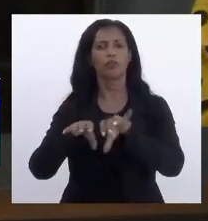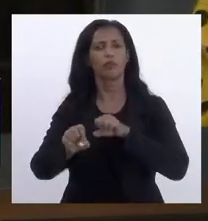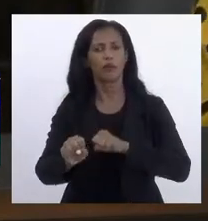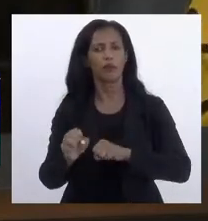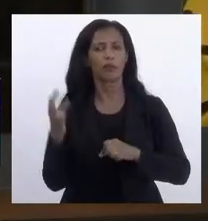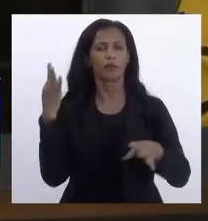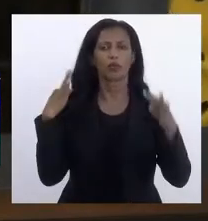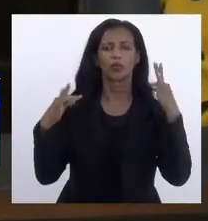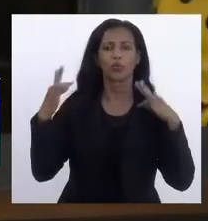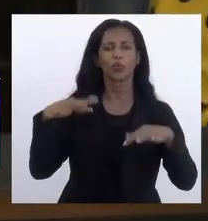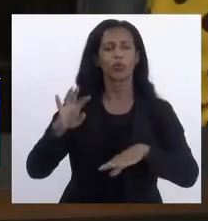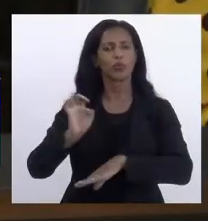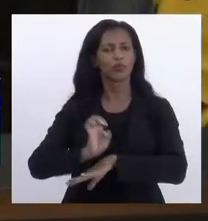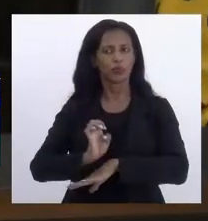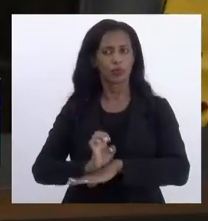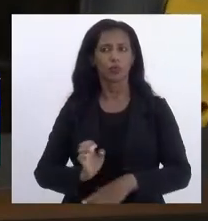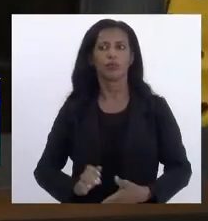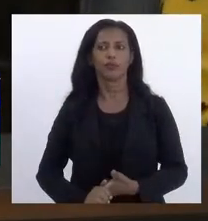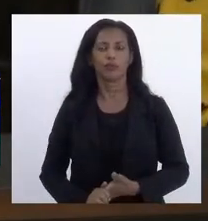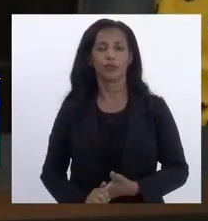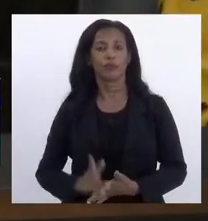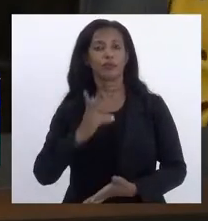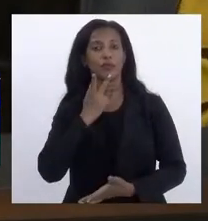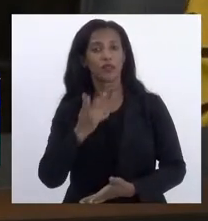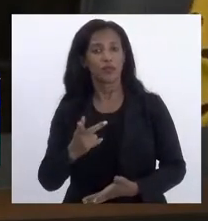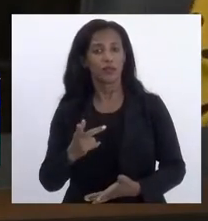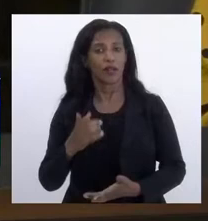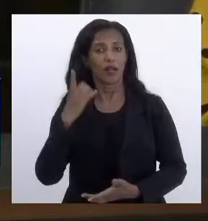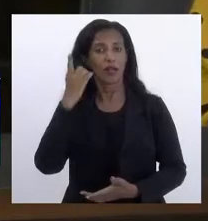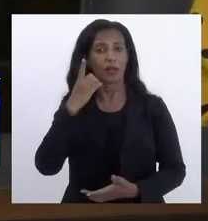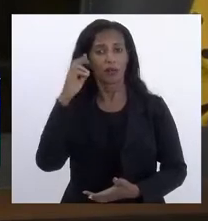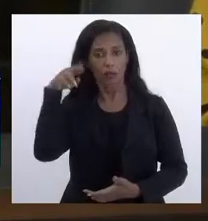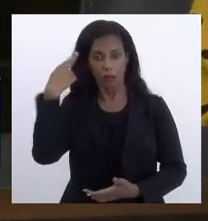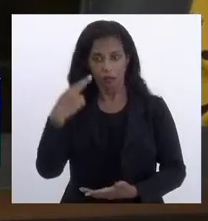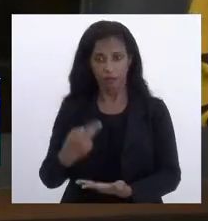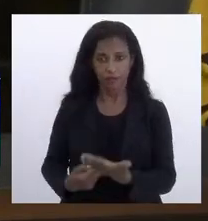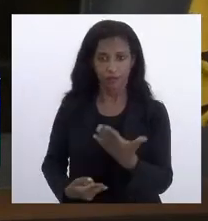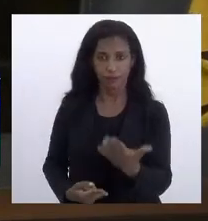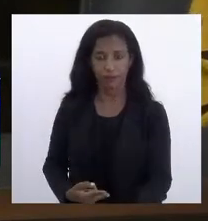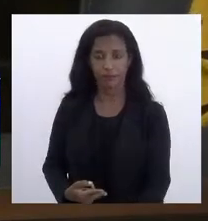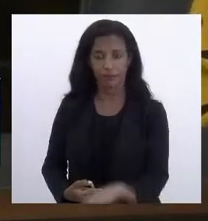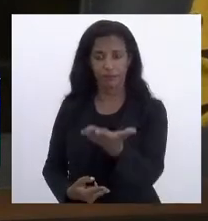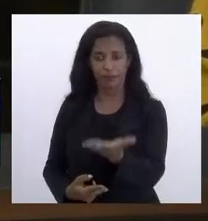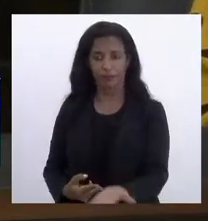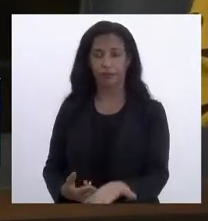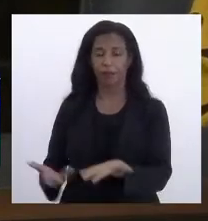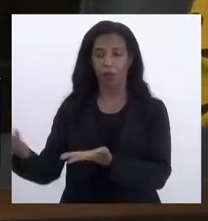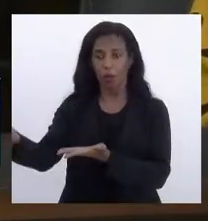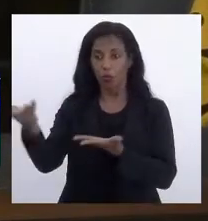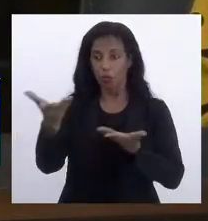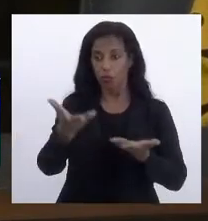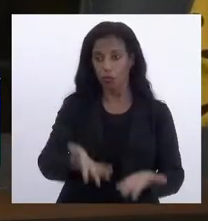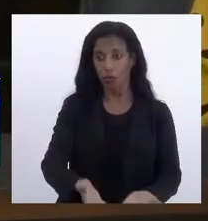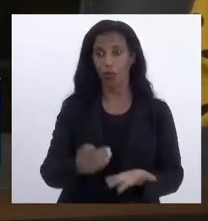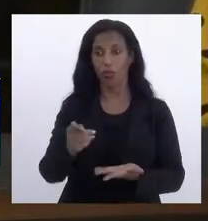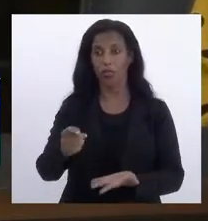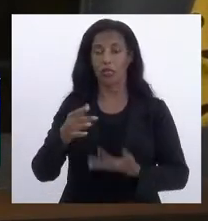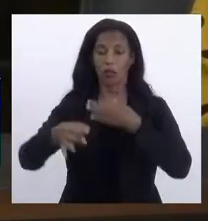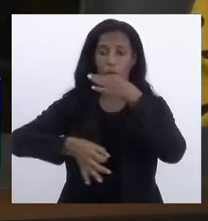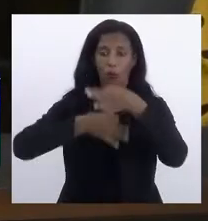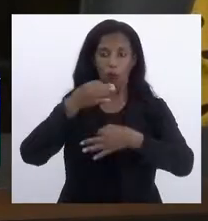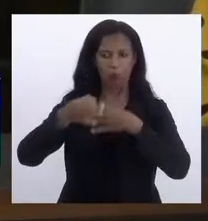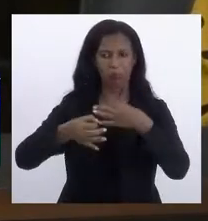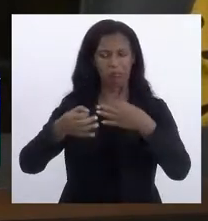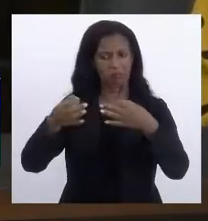do turismo no nosso estado. E falar, deputada Renata, que Vossa Excelência trouxe essa questão com